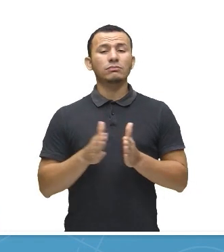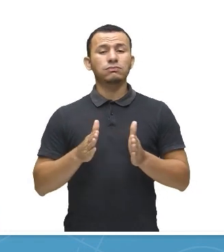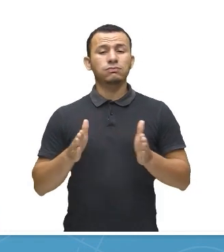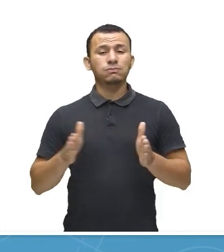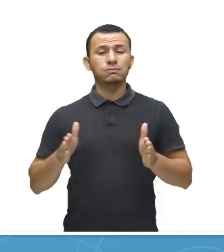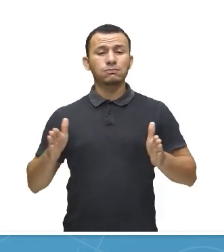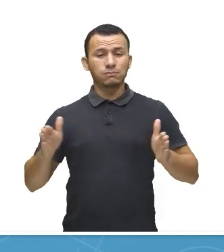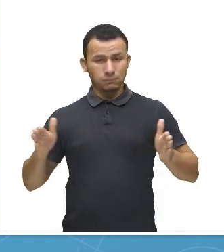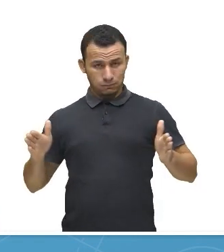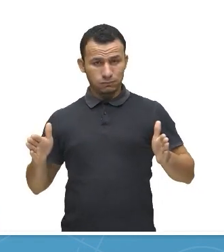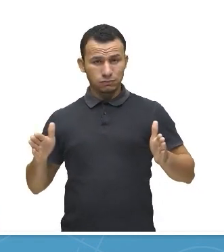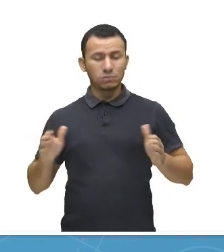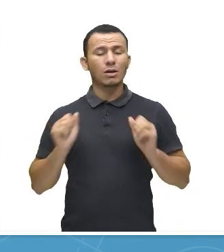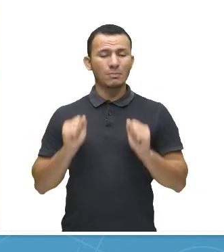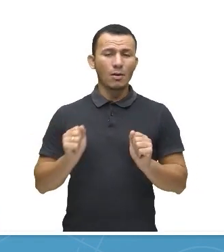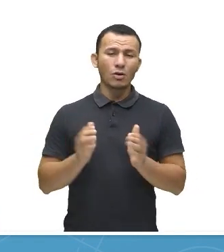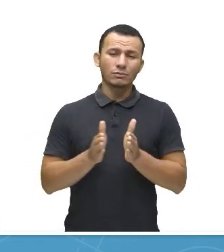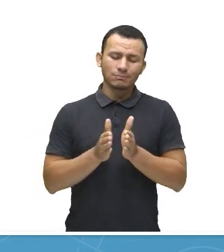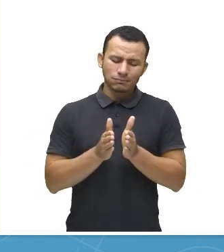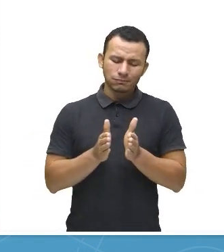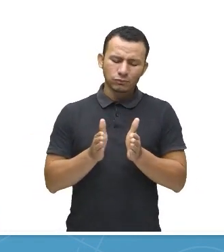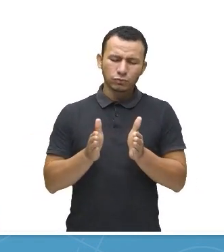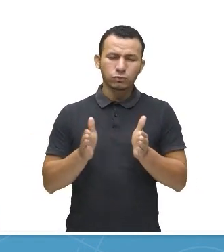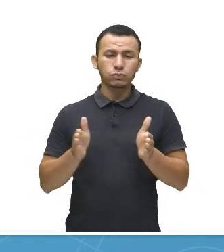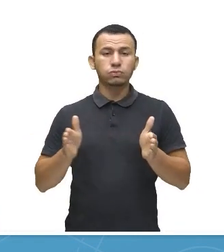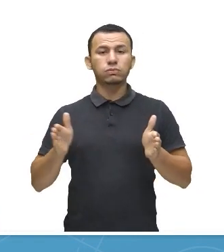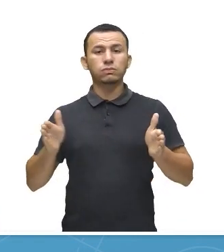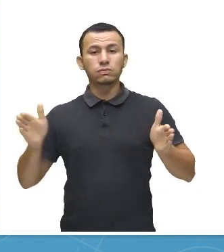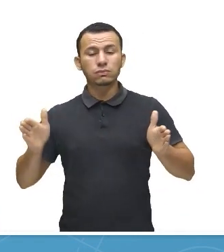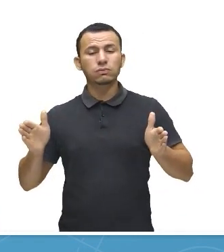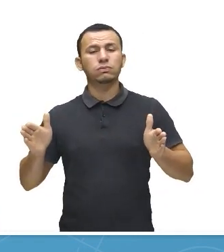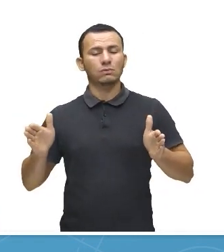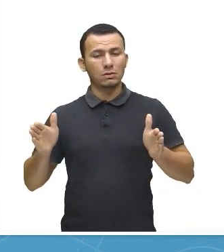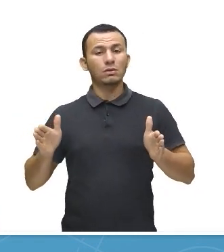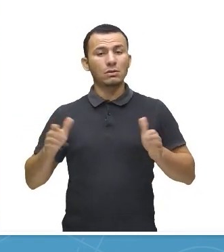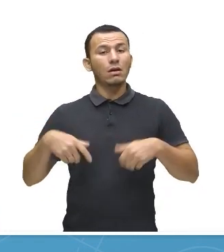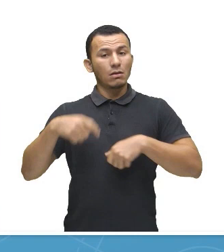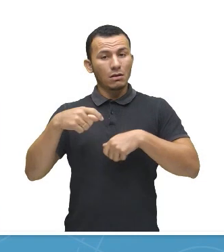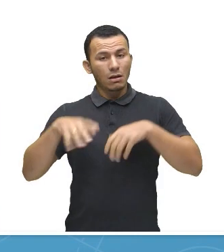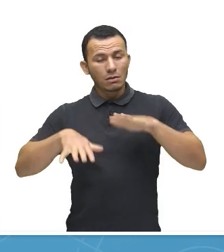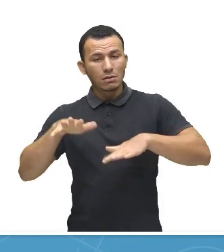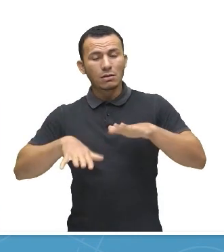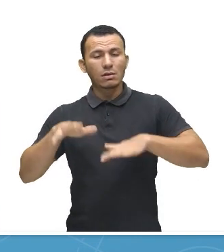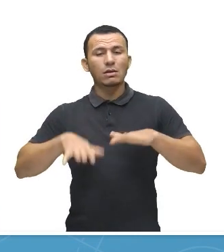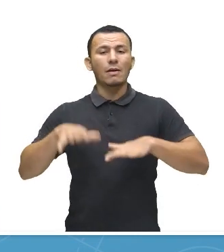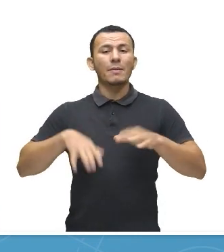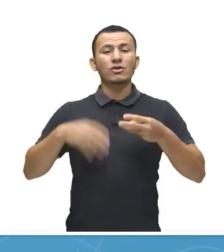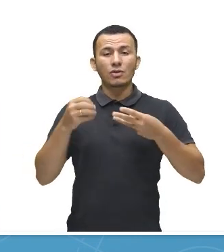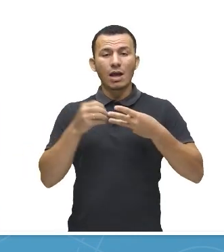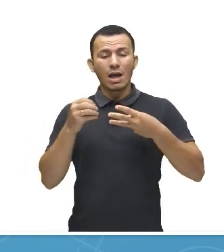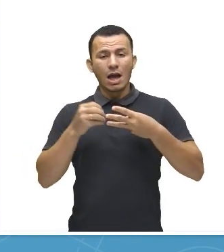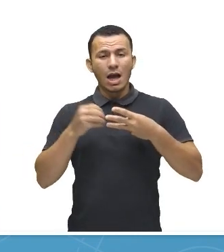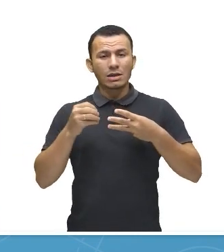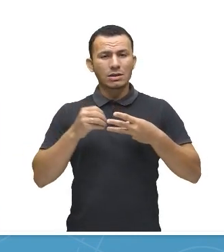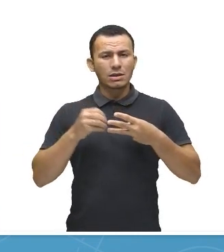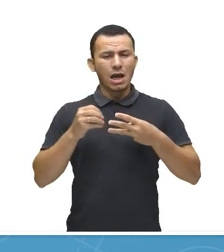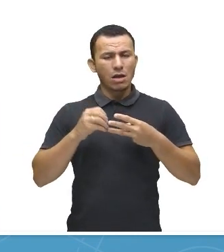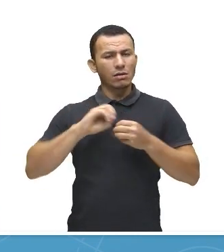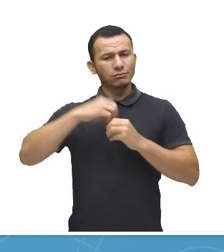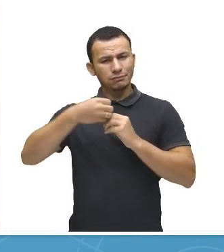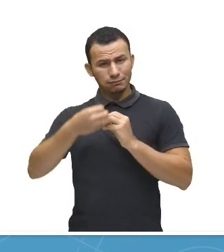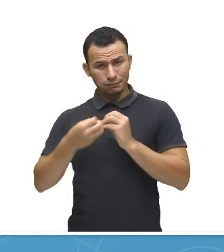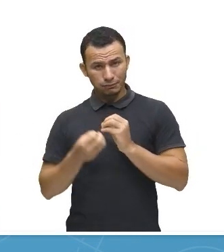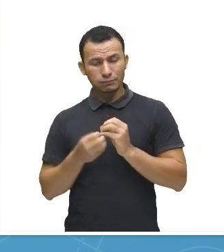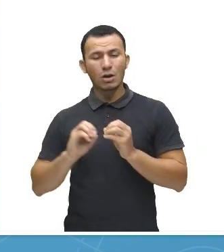Os seres vivos podem aumentar de tamanho em decorrência do aumento do número de suas células ou no